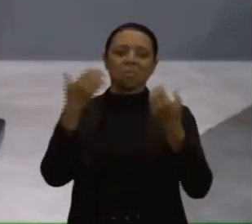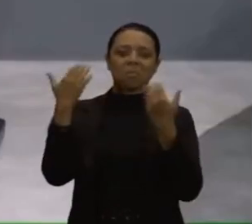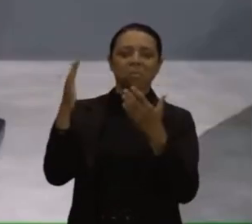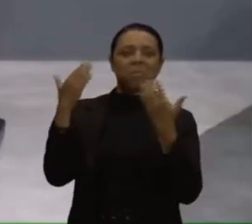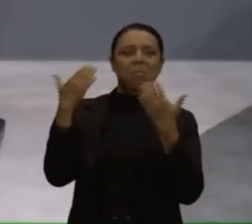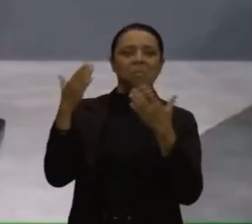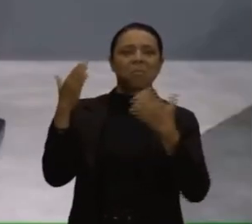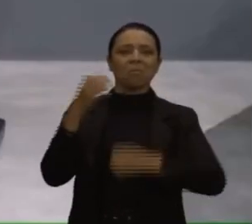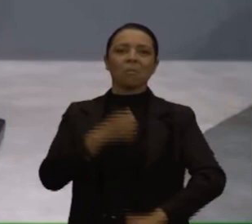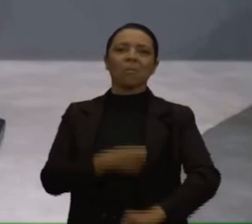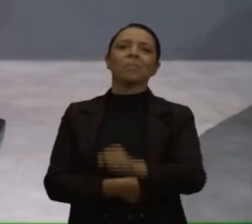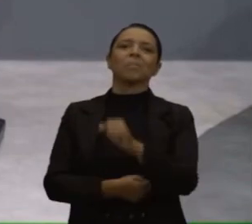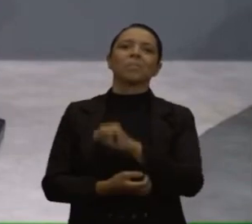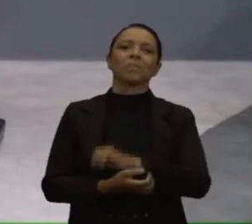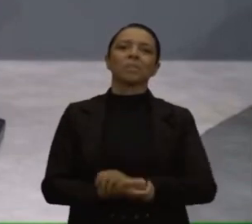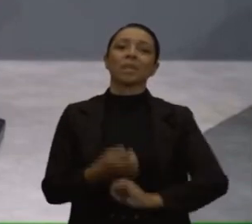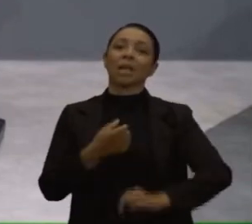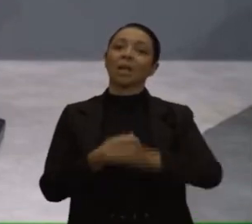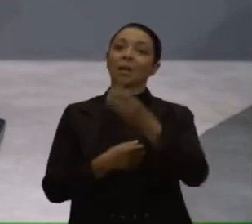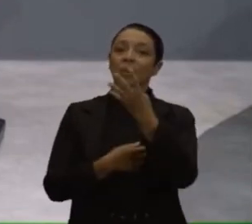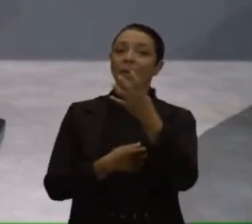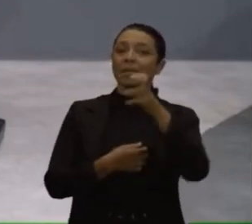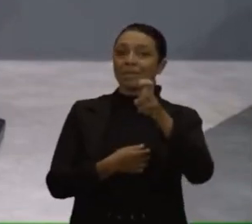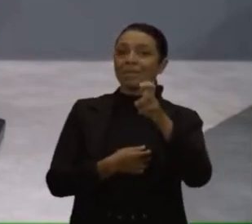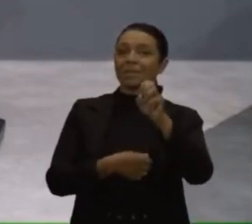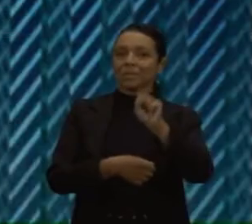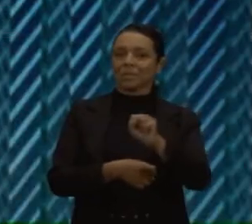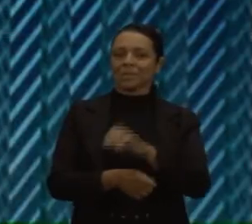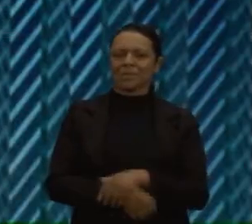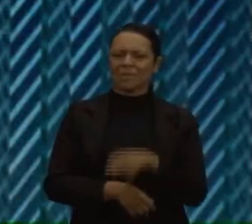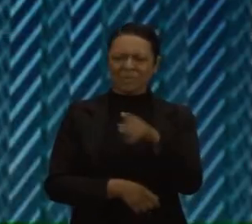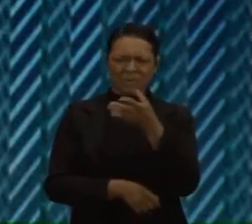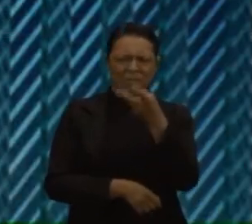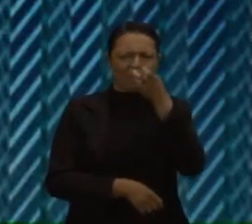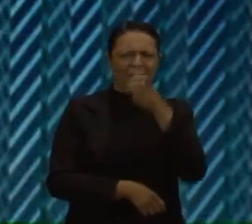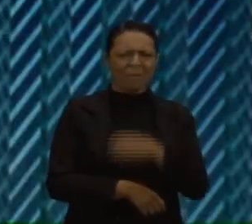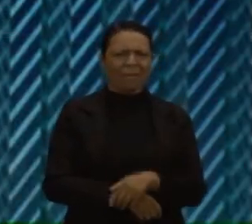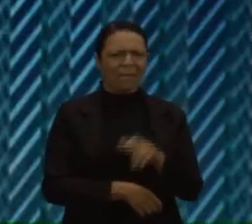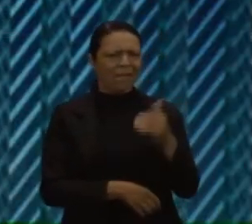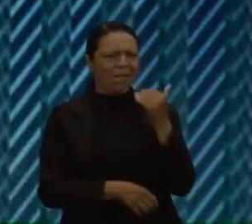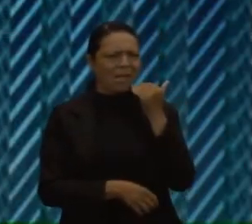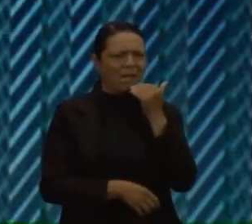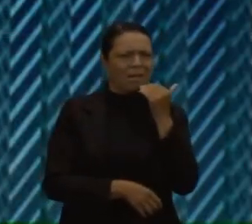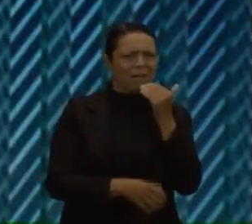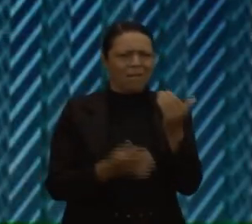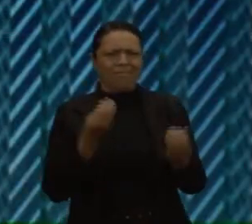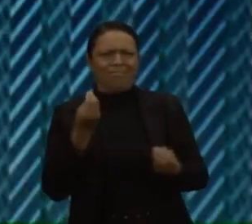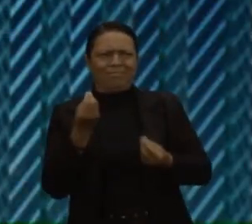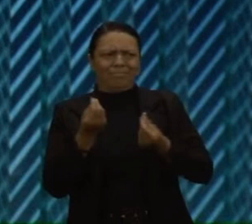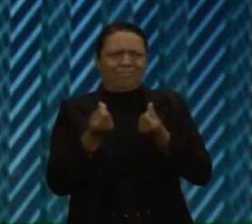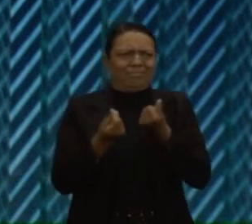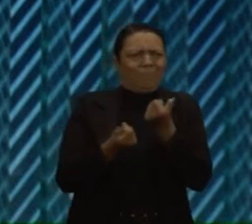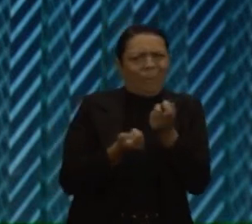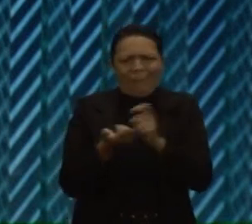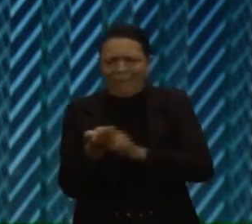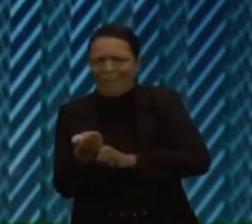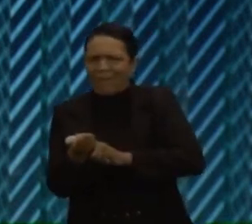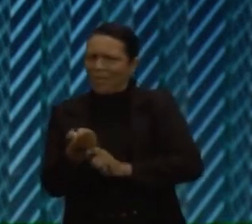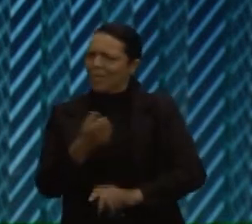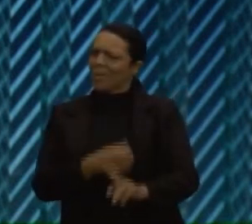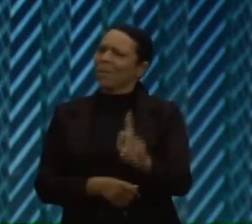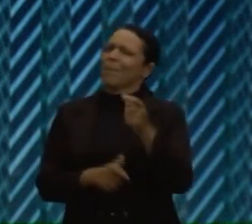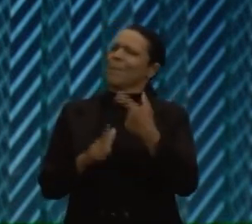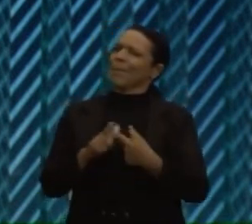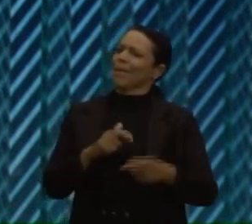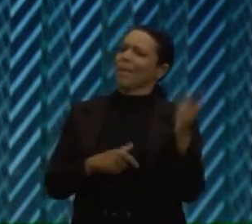réplica 45 segundos você vê que ele meio que gaguejou porque na verdade não é isso que ele tá dizendo não aliás Bruno você vai entrar pra história como prefeito da